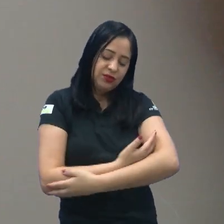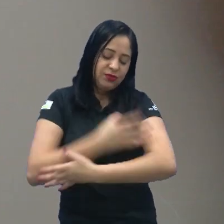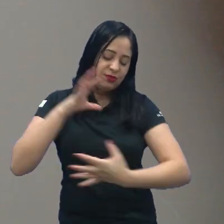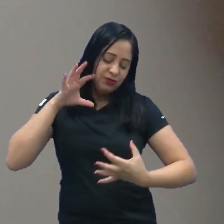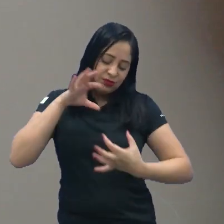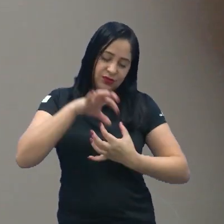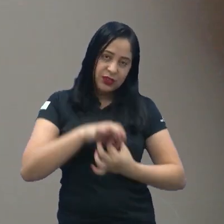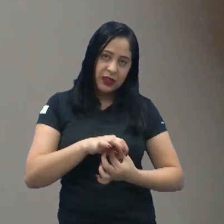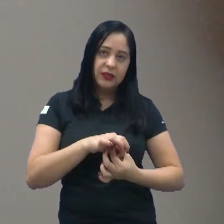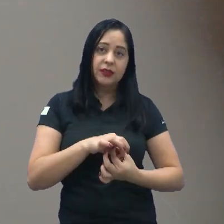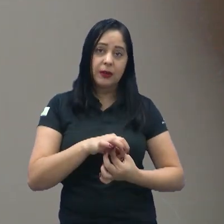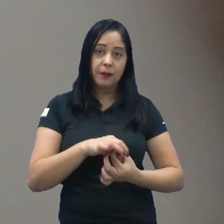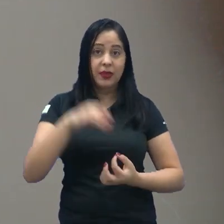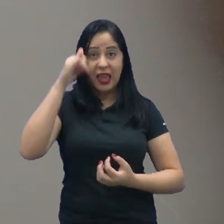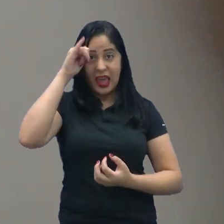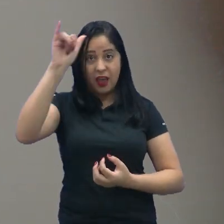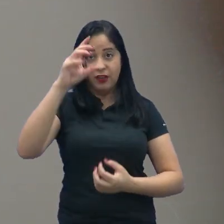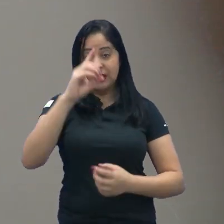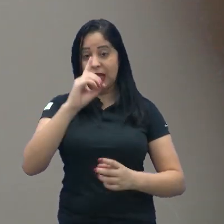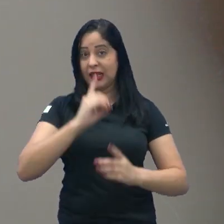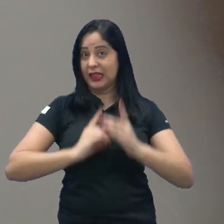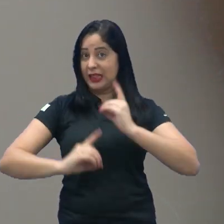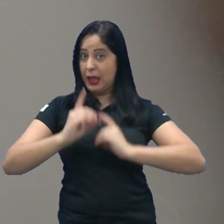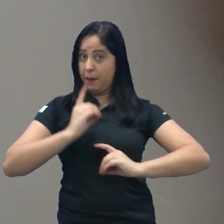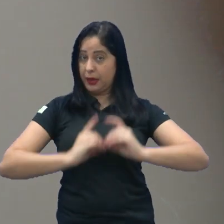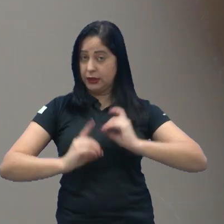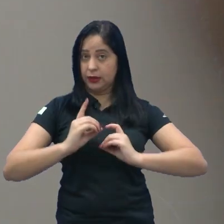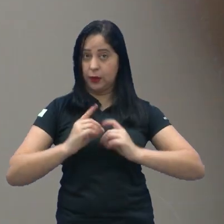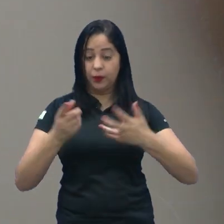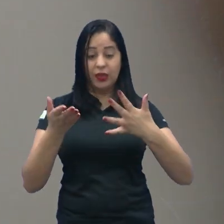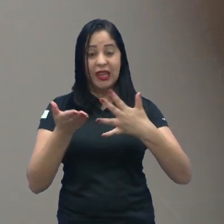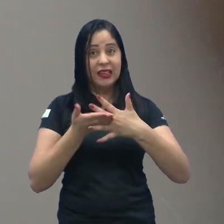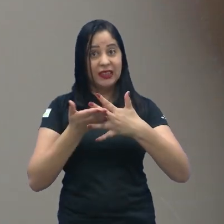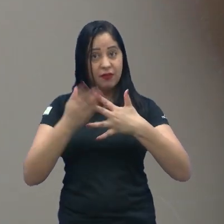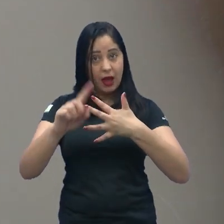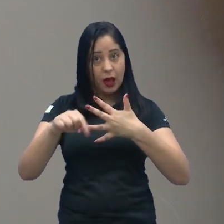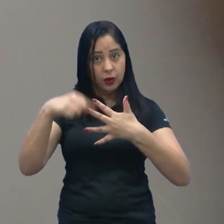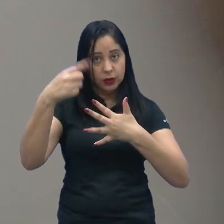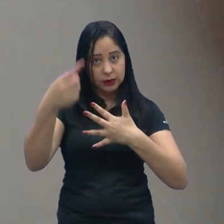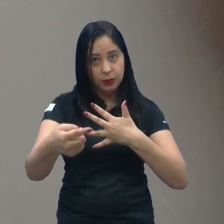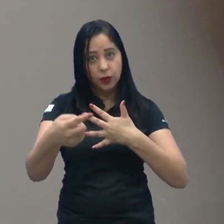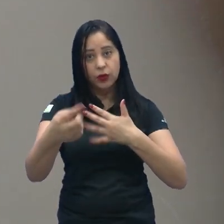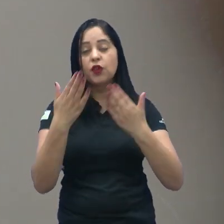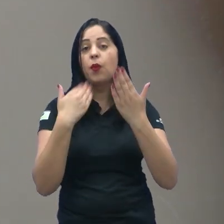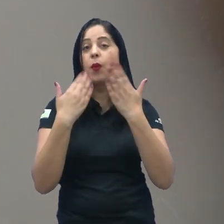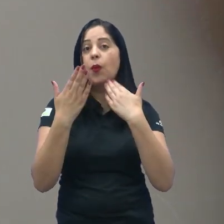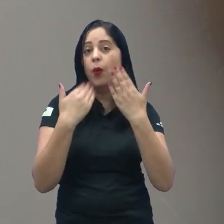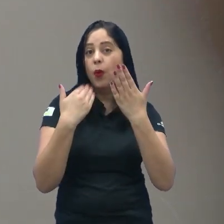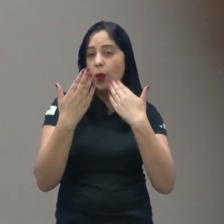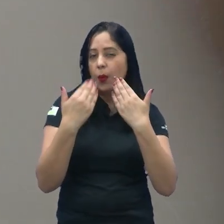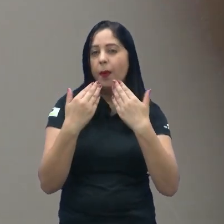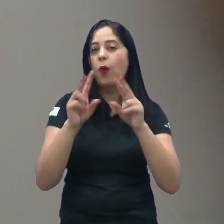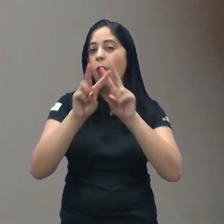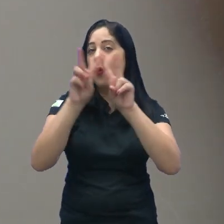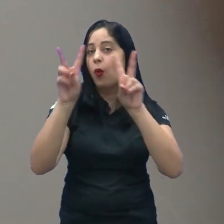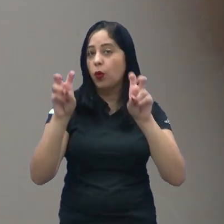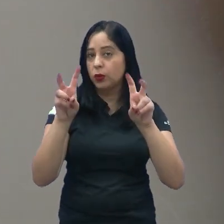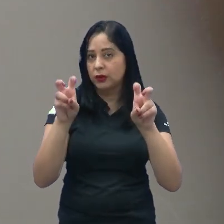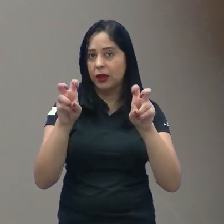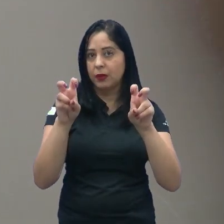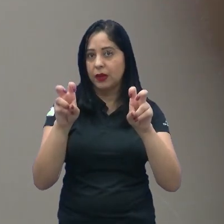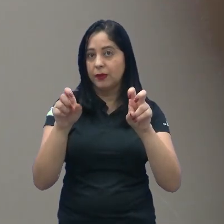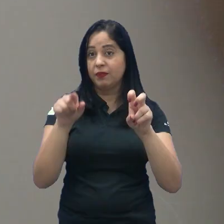ajudar a prevenir depressão pós-parto. No próximo bloco, a gente vai aprofundar um pouquinho mais sobre esse tema com a Vanessa. Inclusive, ela vai